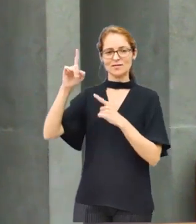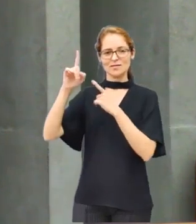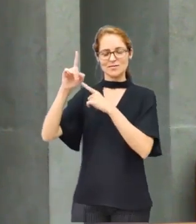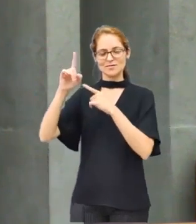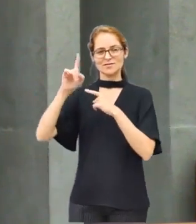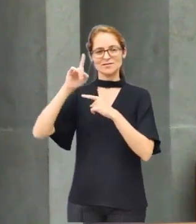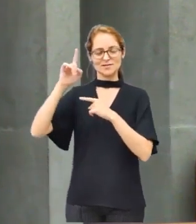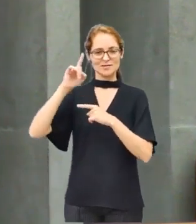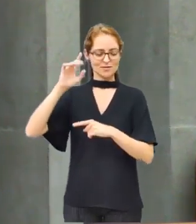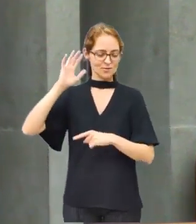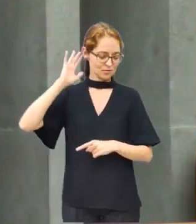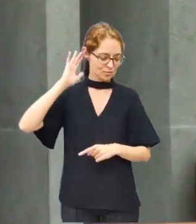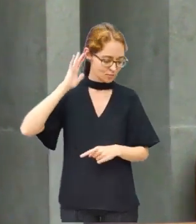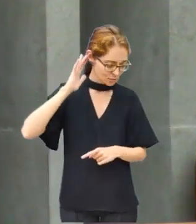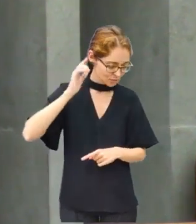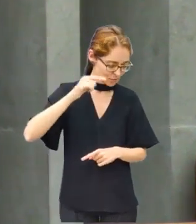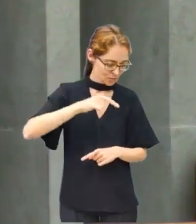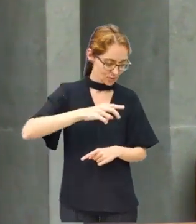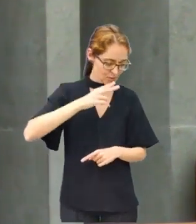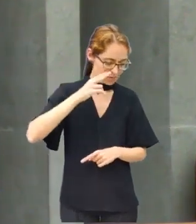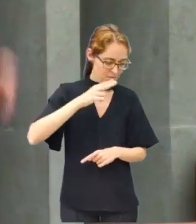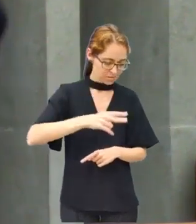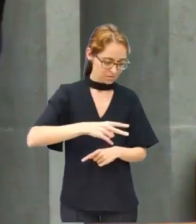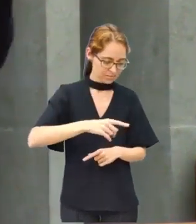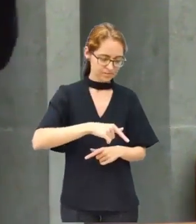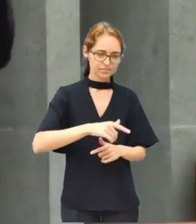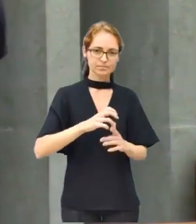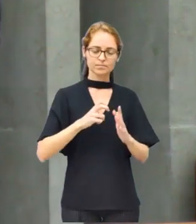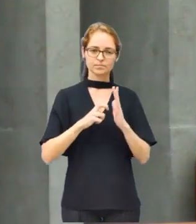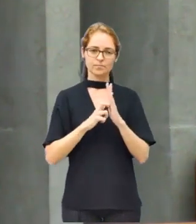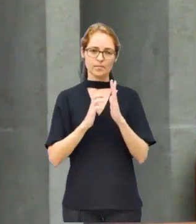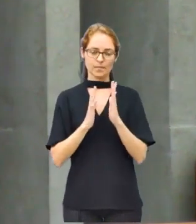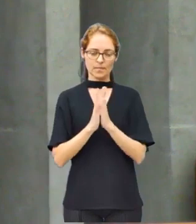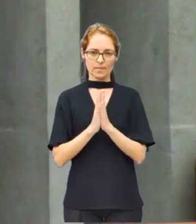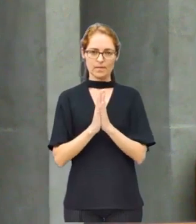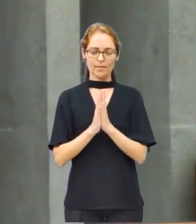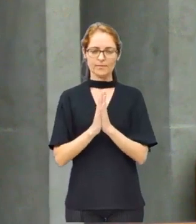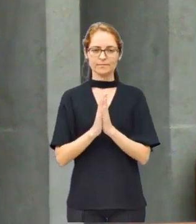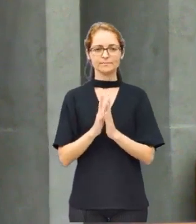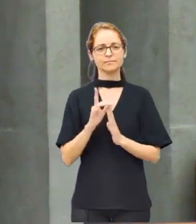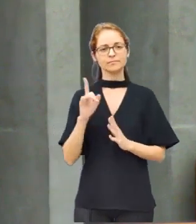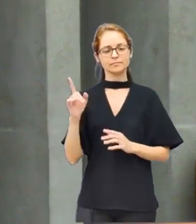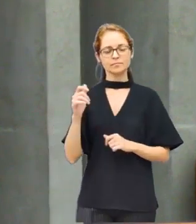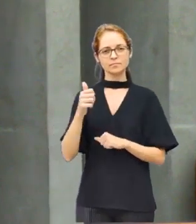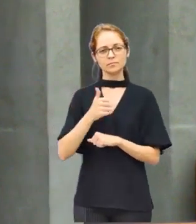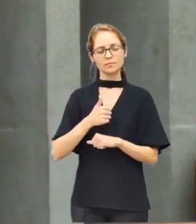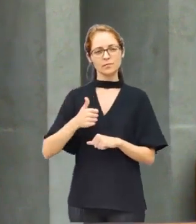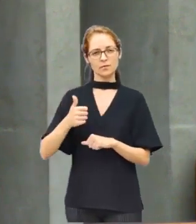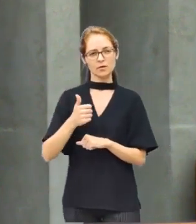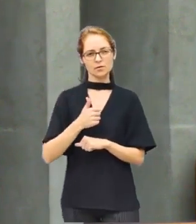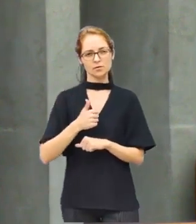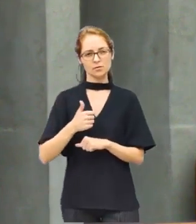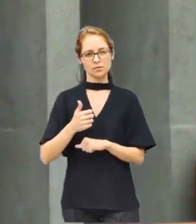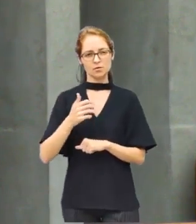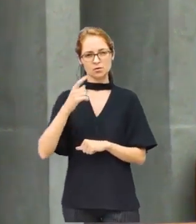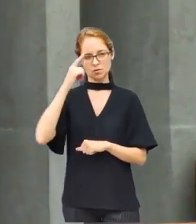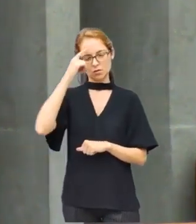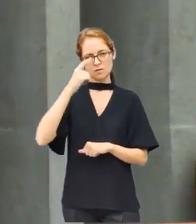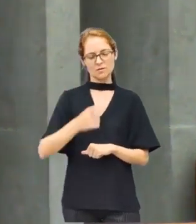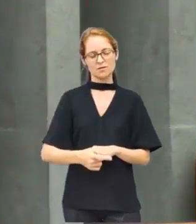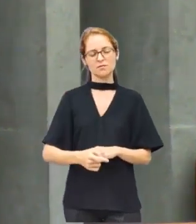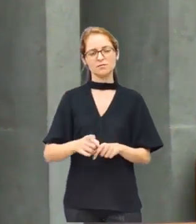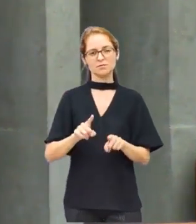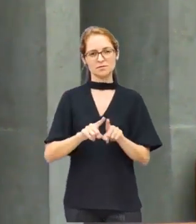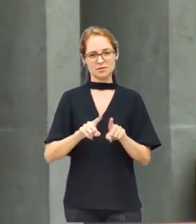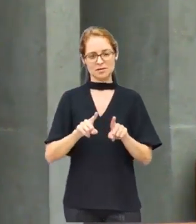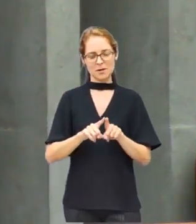ouvidos para ouvir as nossas orações. Esse Deus soberano que governa, que está sentado no seu trono, Ele também se